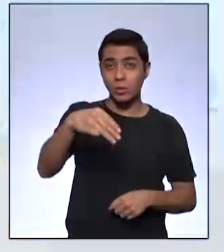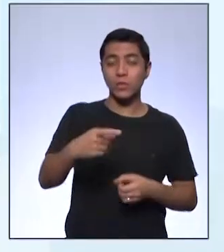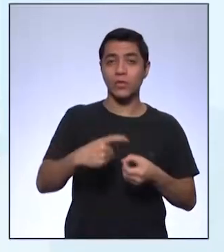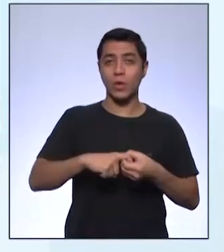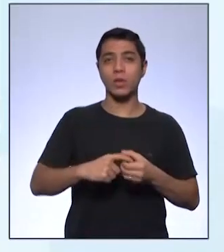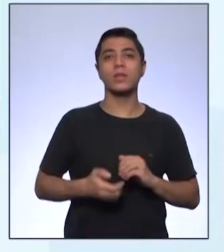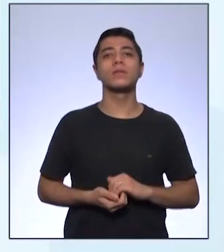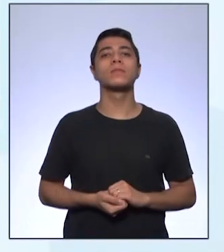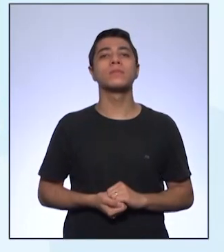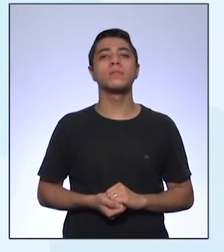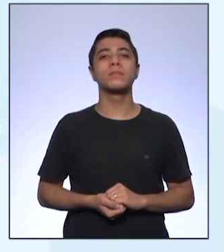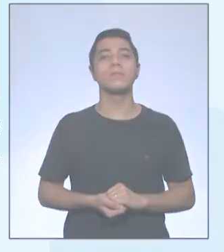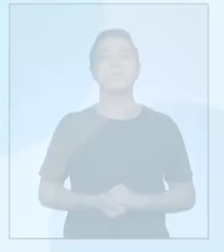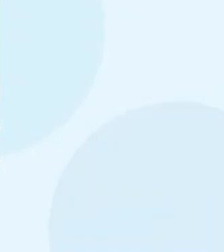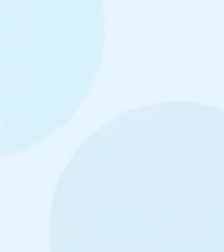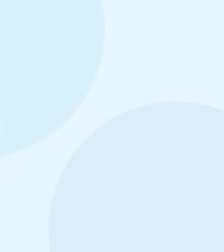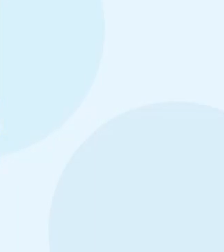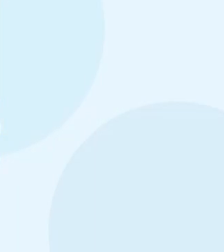então.